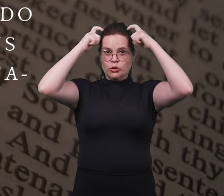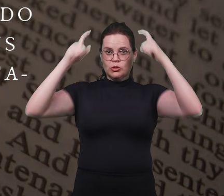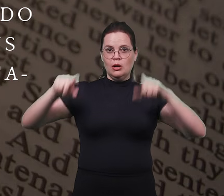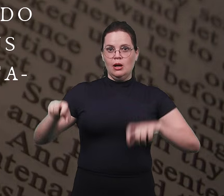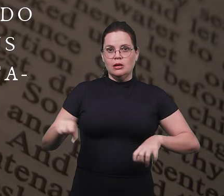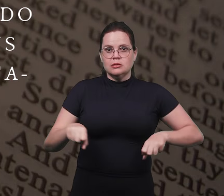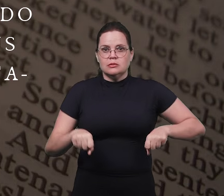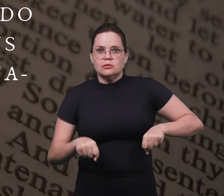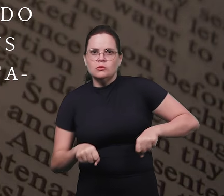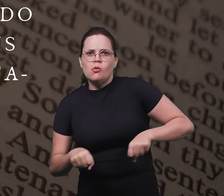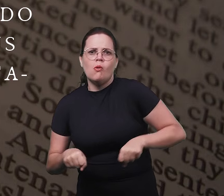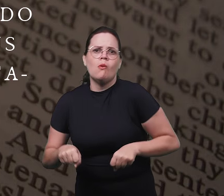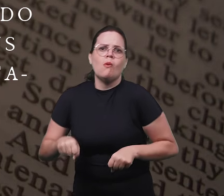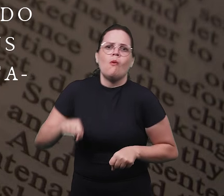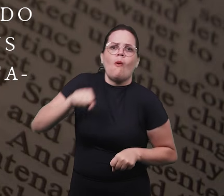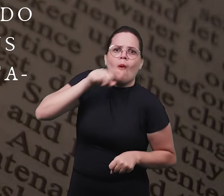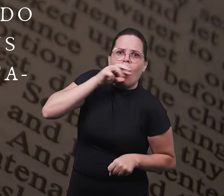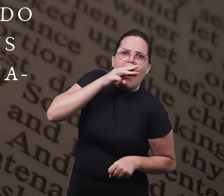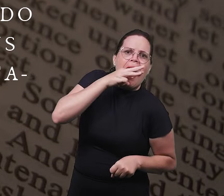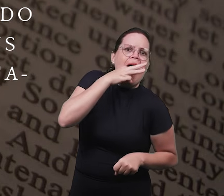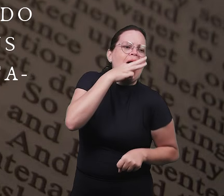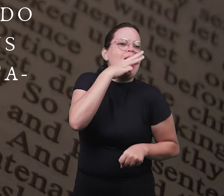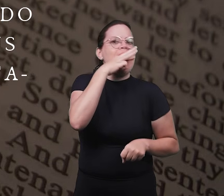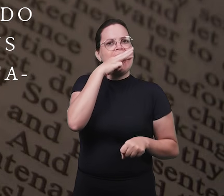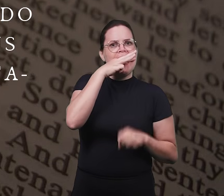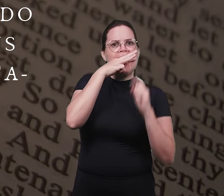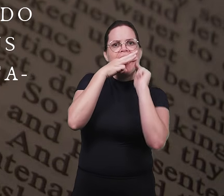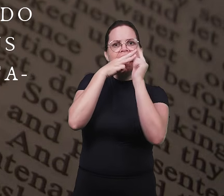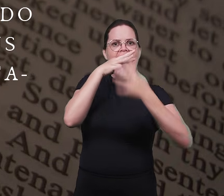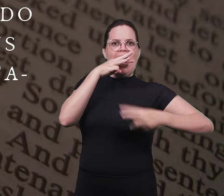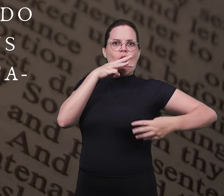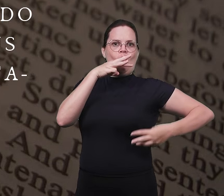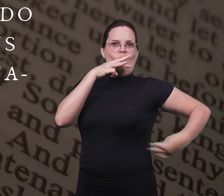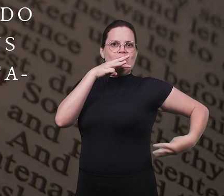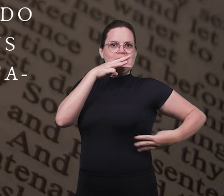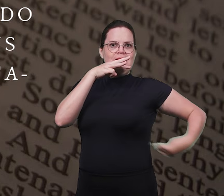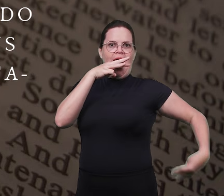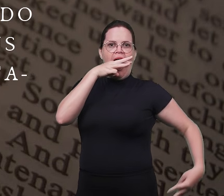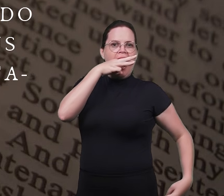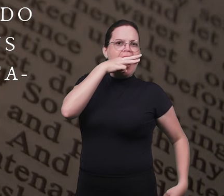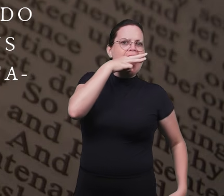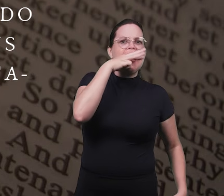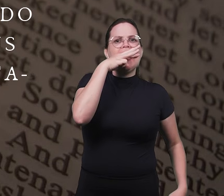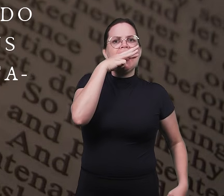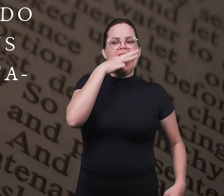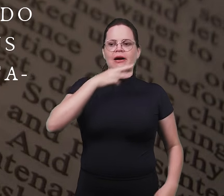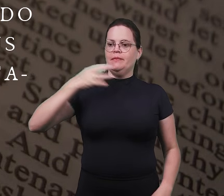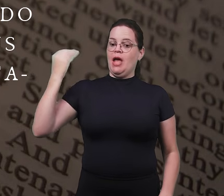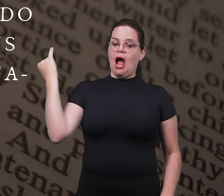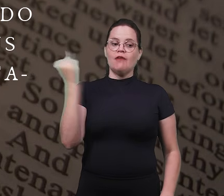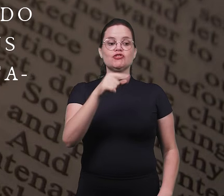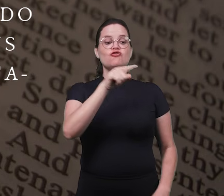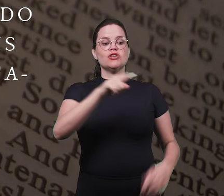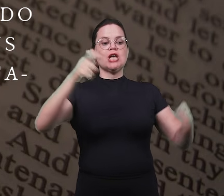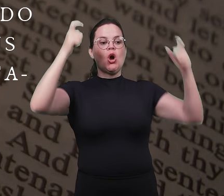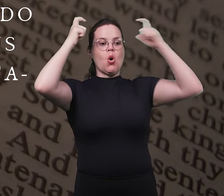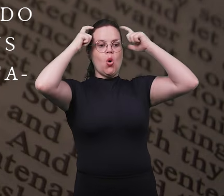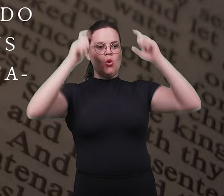lado, tendo na boca 3 costelas entre os seus dentes. E foi-lhe dito